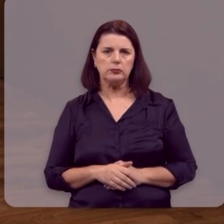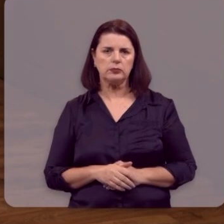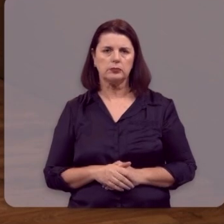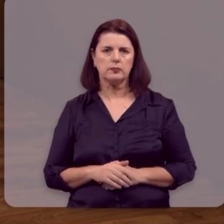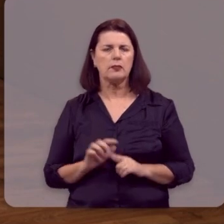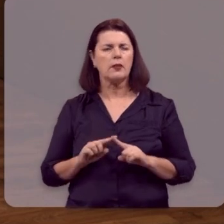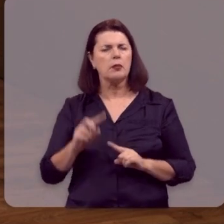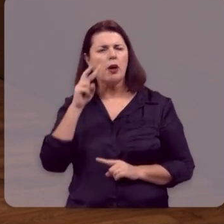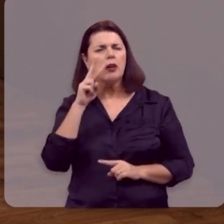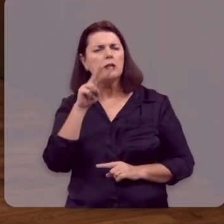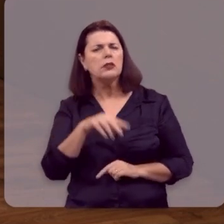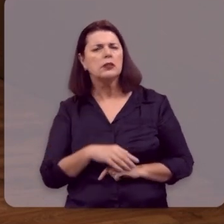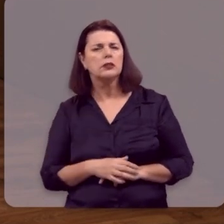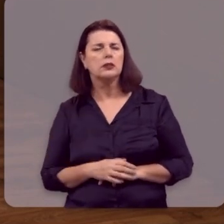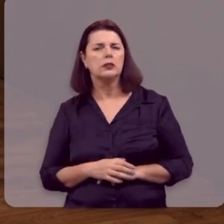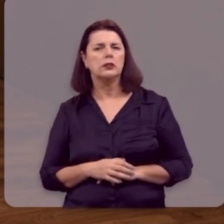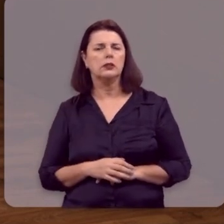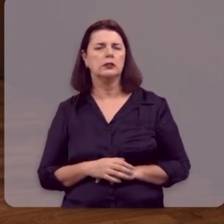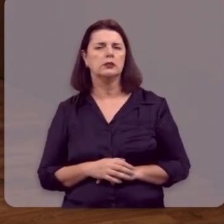Mas veja você